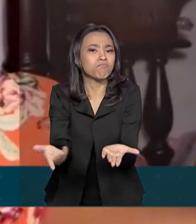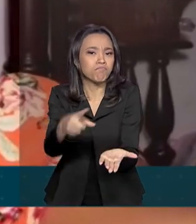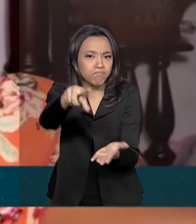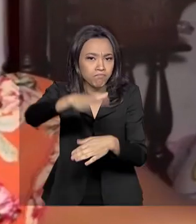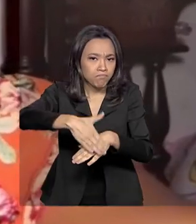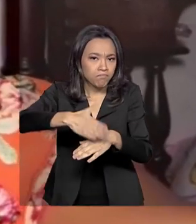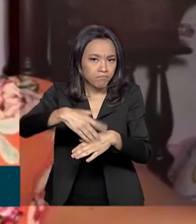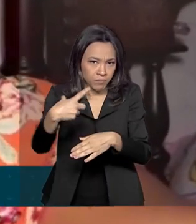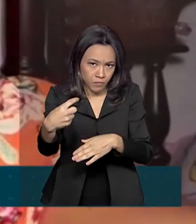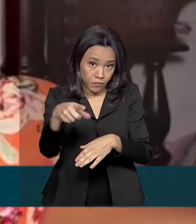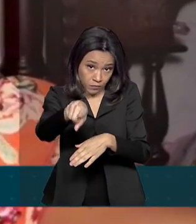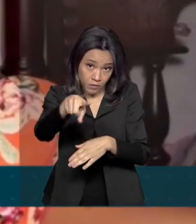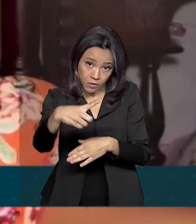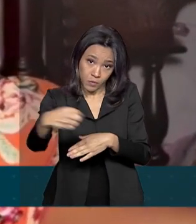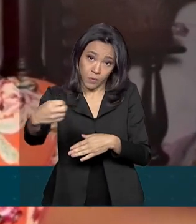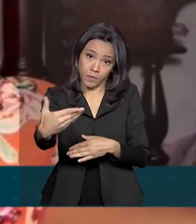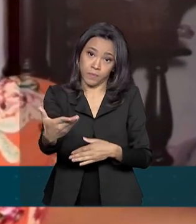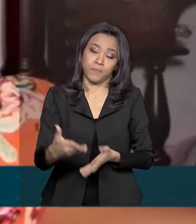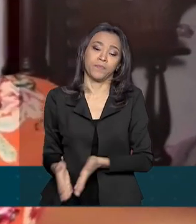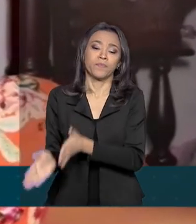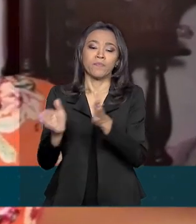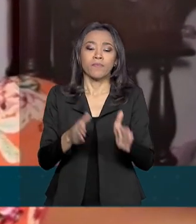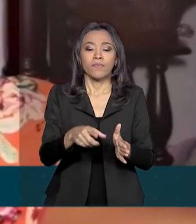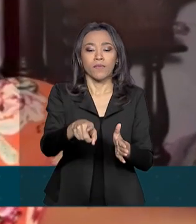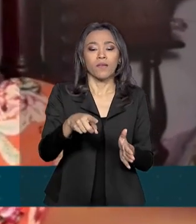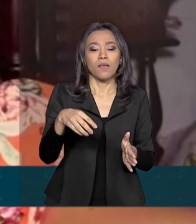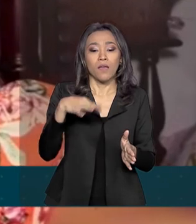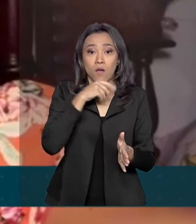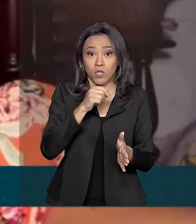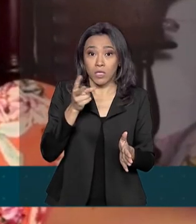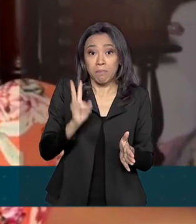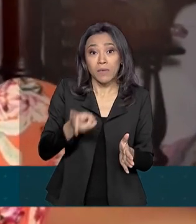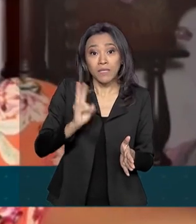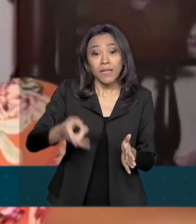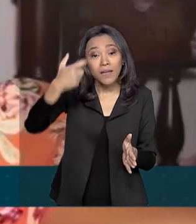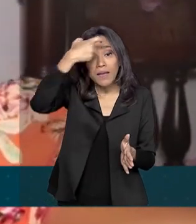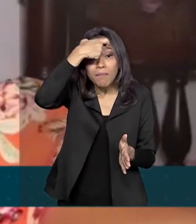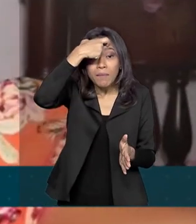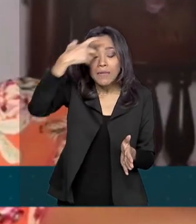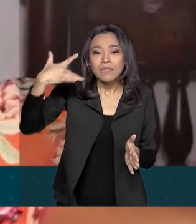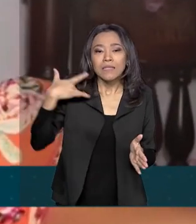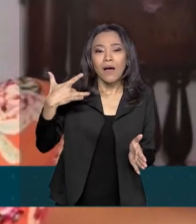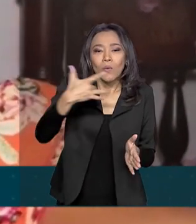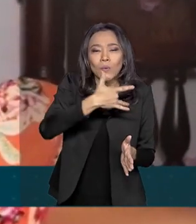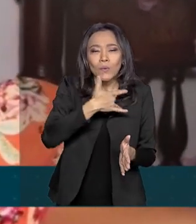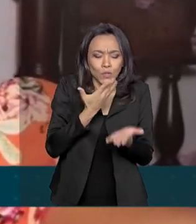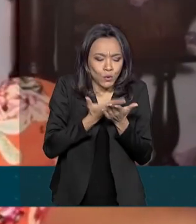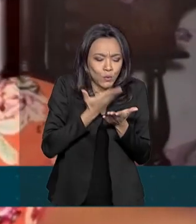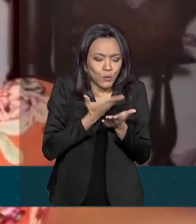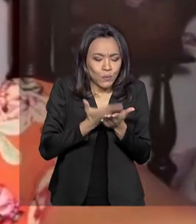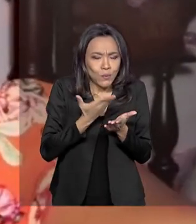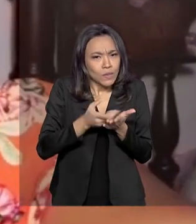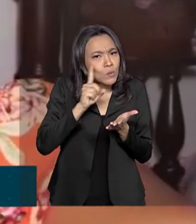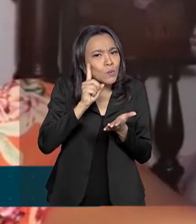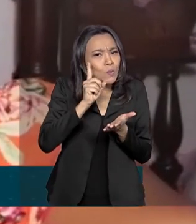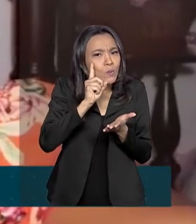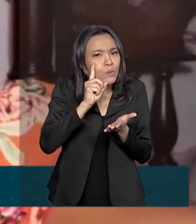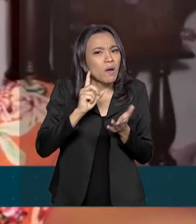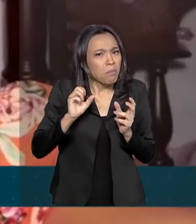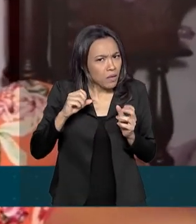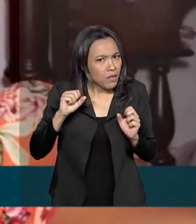eu acredito que manter a saúde mental e os estudos em dia é uma luta